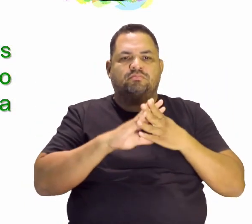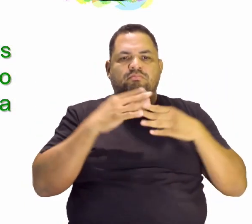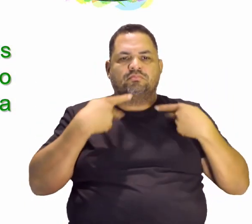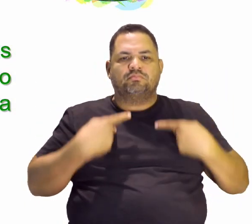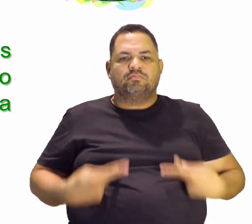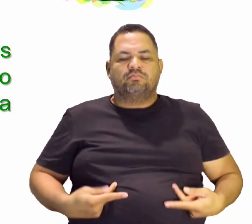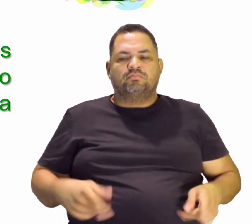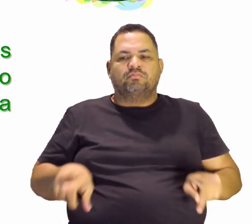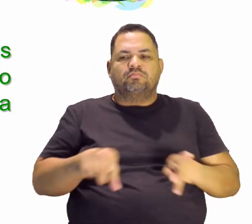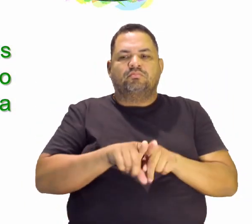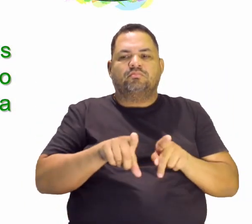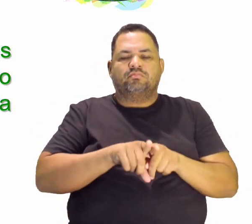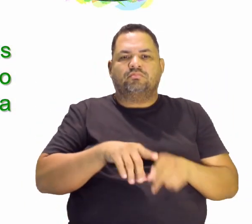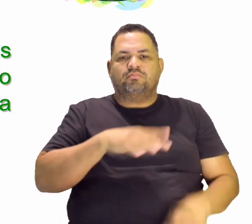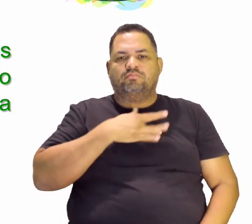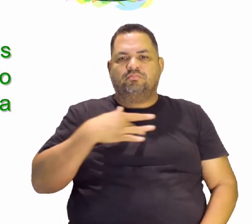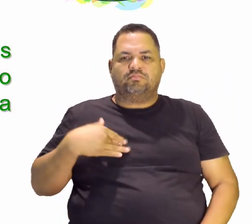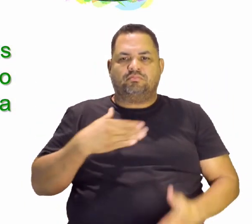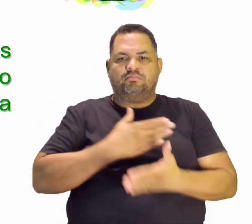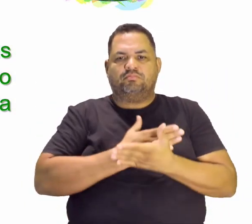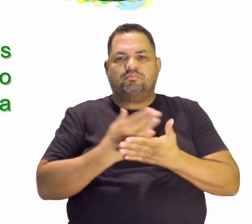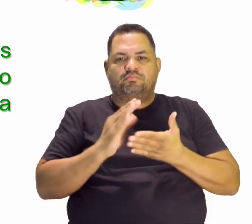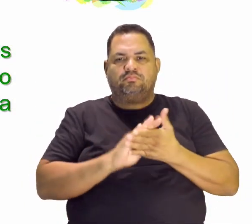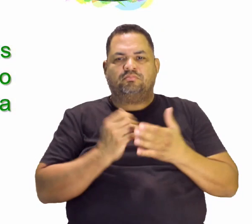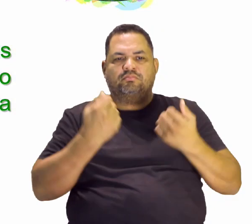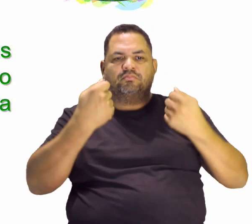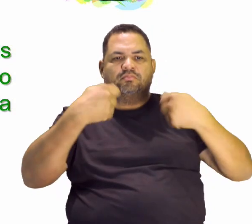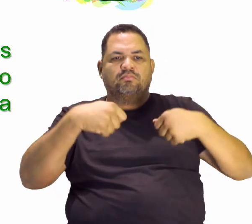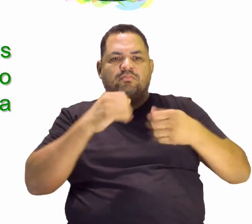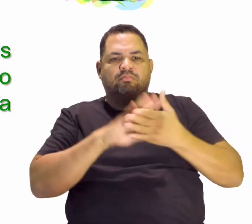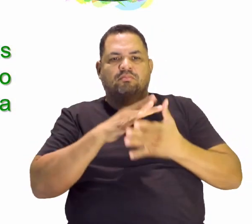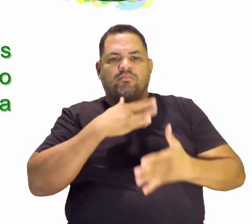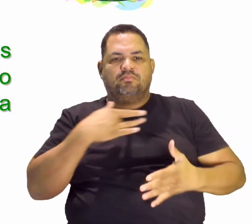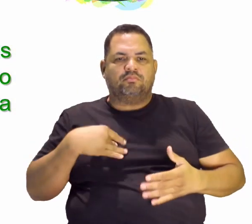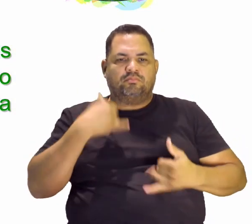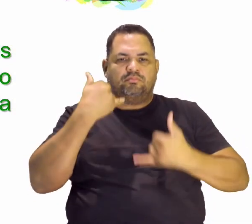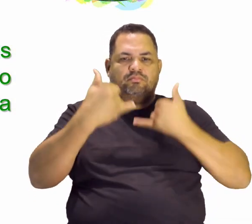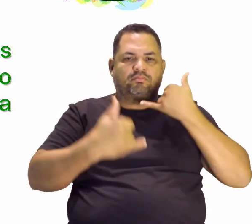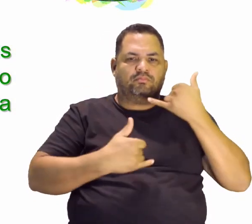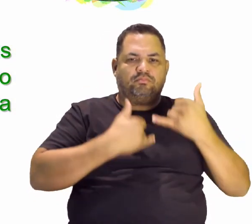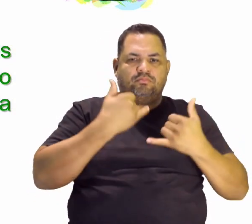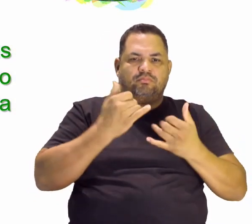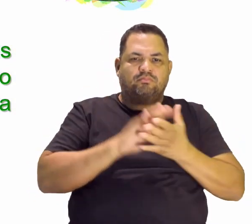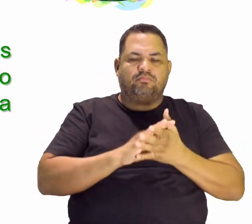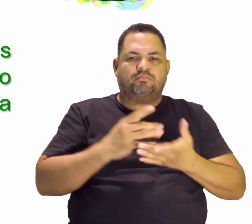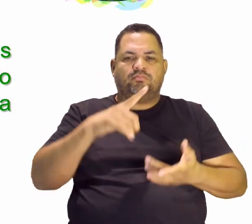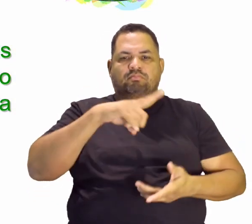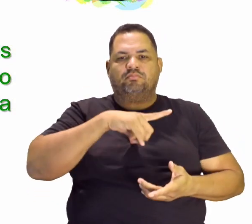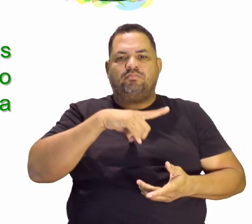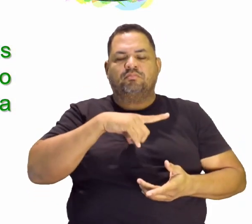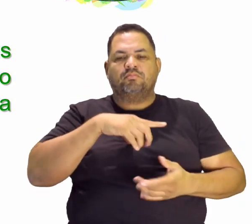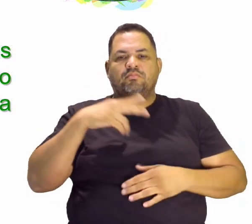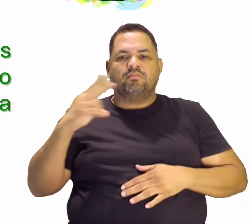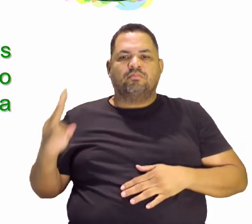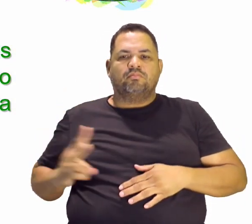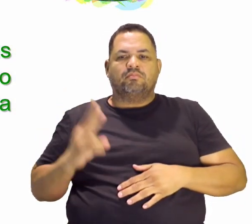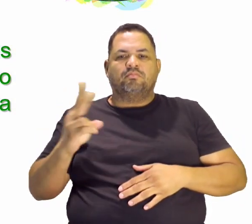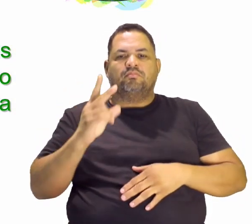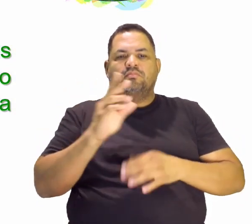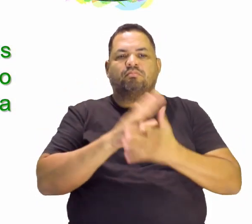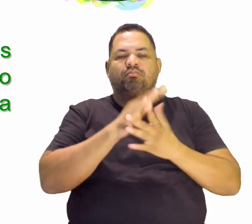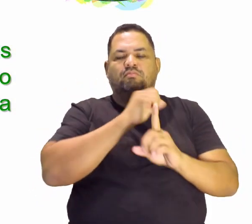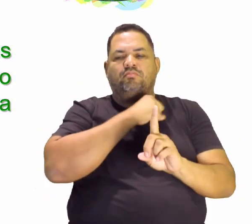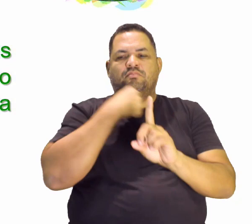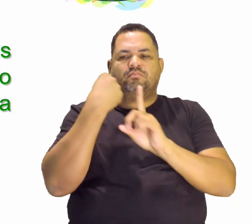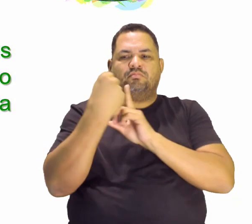e saúde, a partir da perspectiva de saúde, de lazer como um valor pessoal e social. E